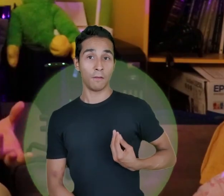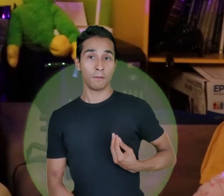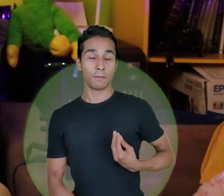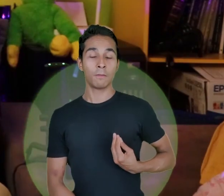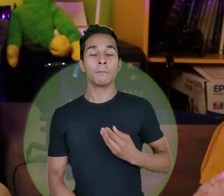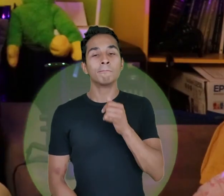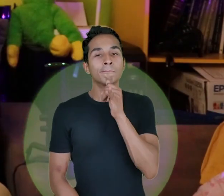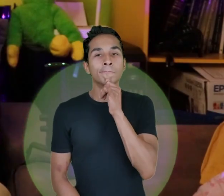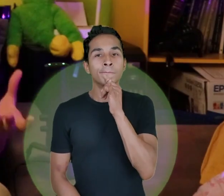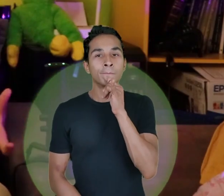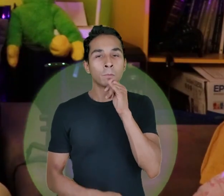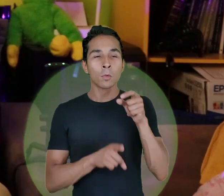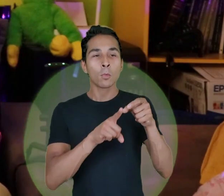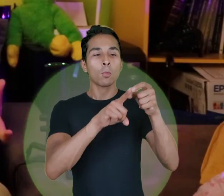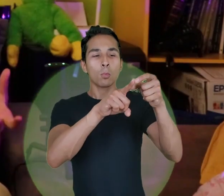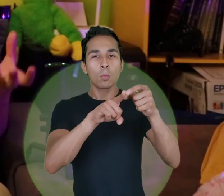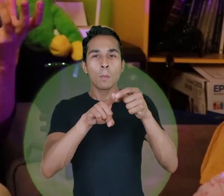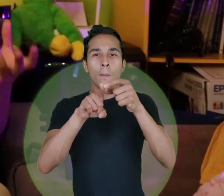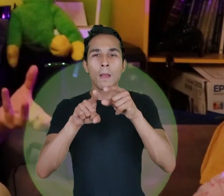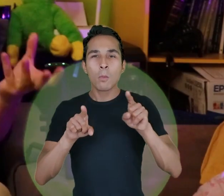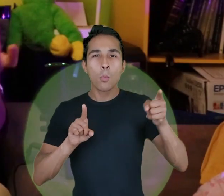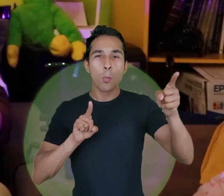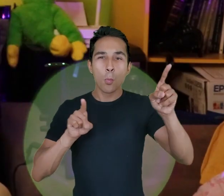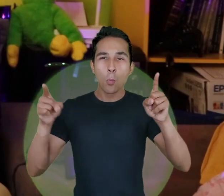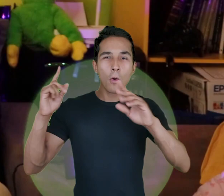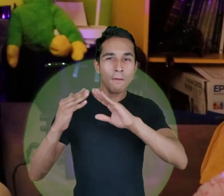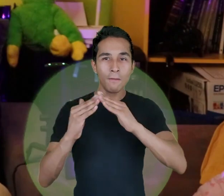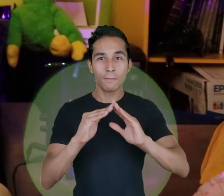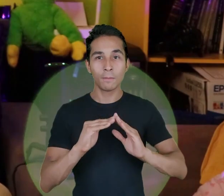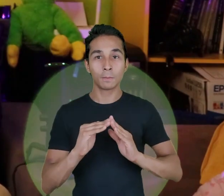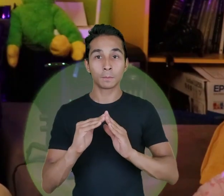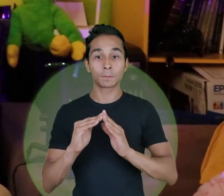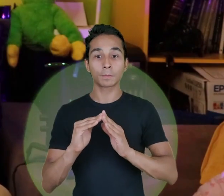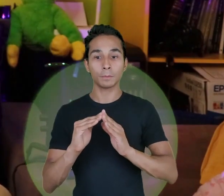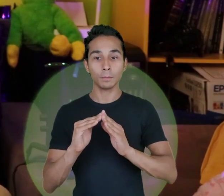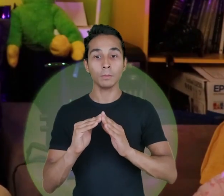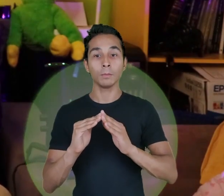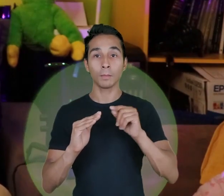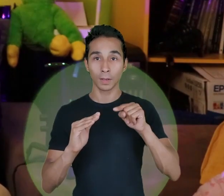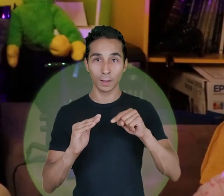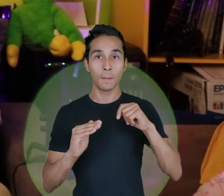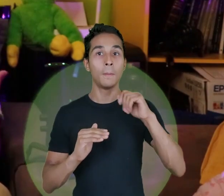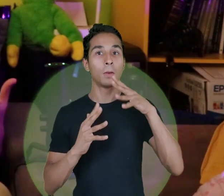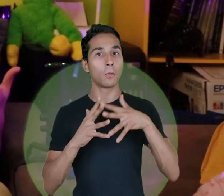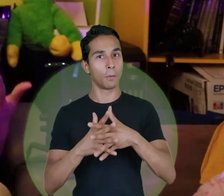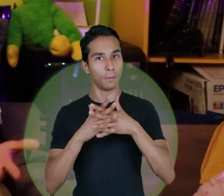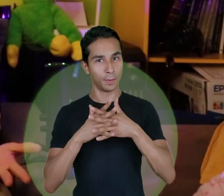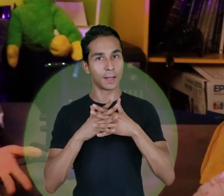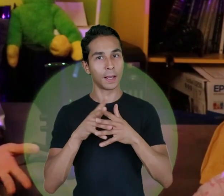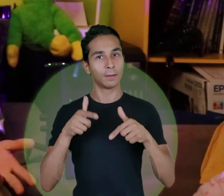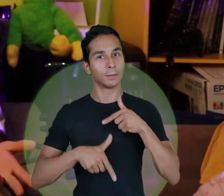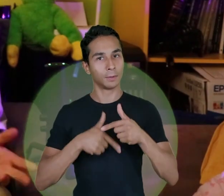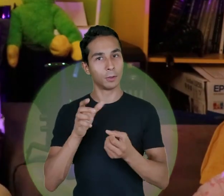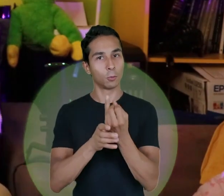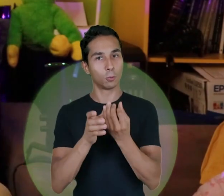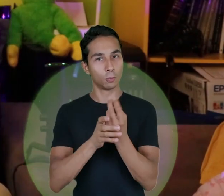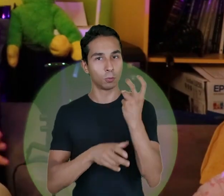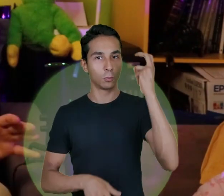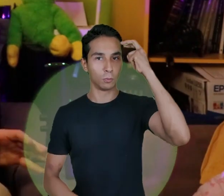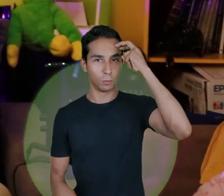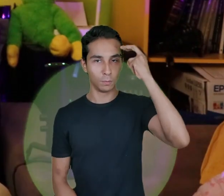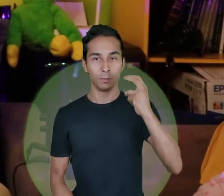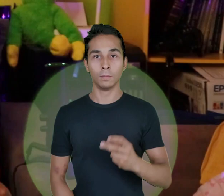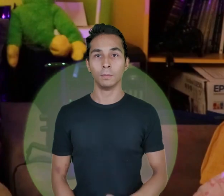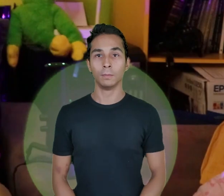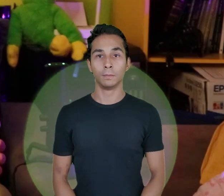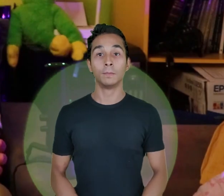bairros periféricos, né, que complicam ainda mais a vida do produtor cultural. E a gente teve um terceiro agravante, falando aqui um